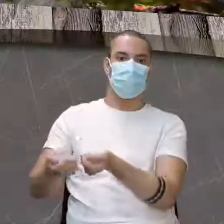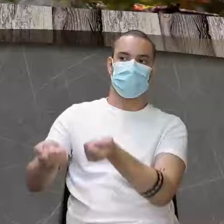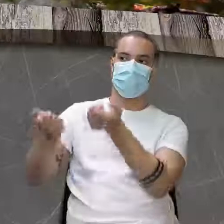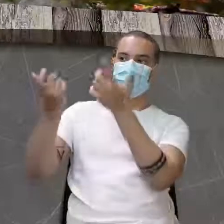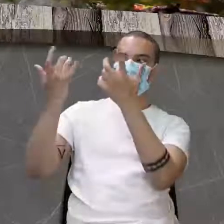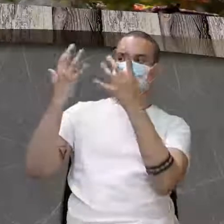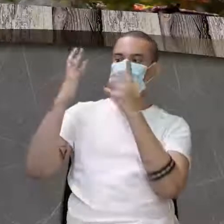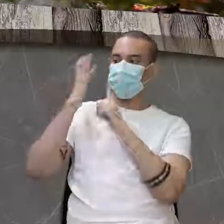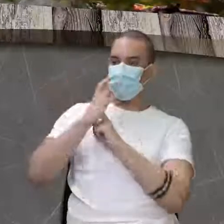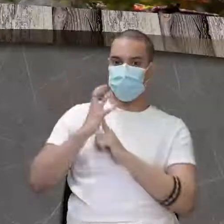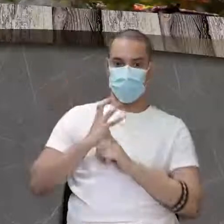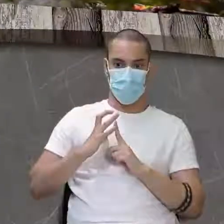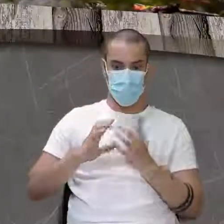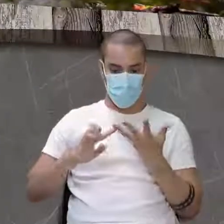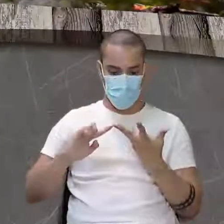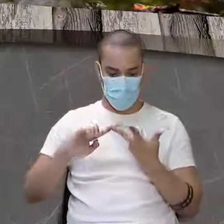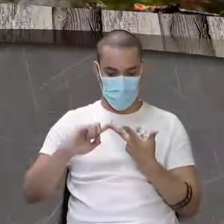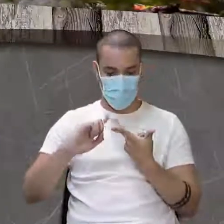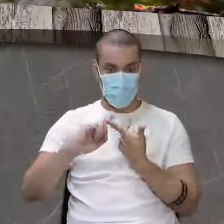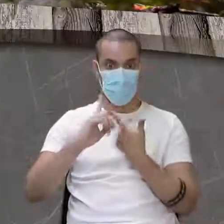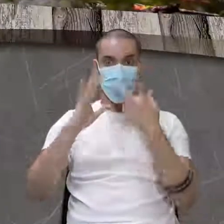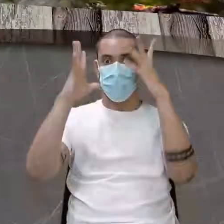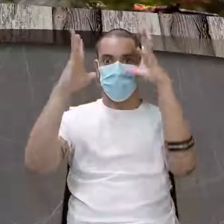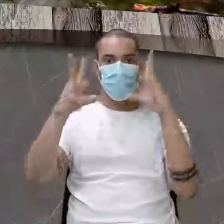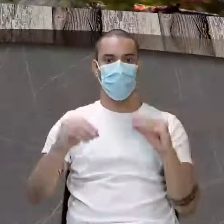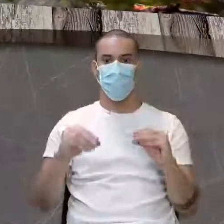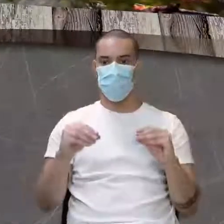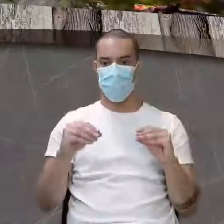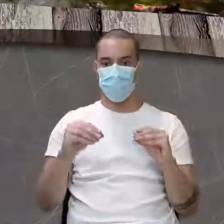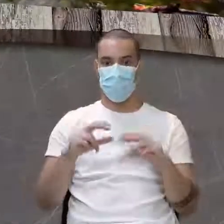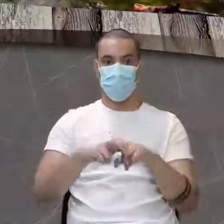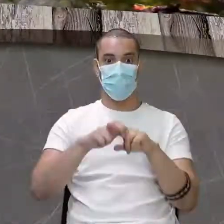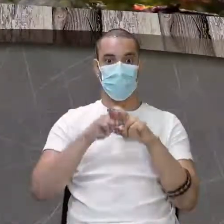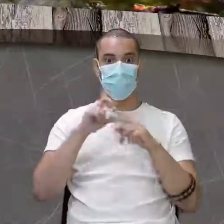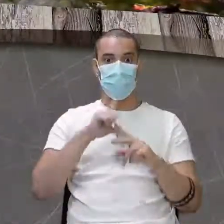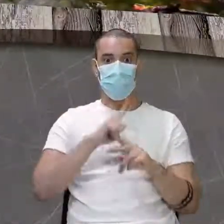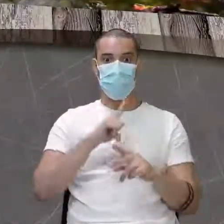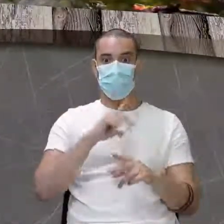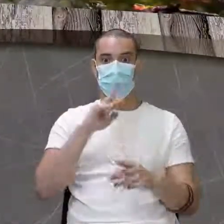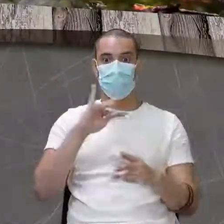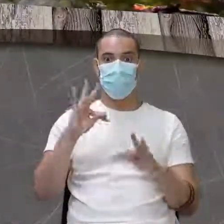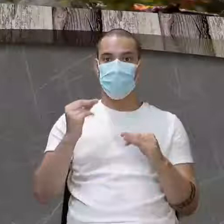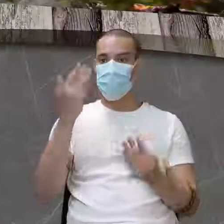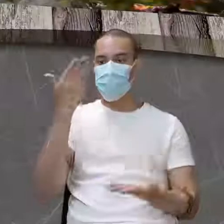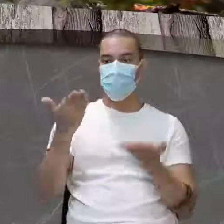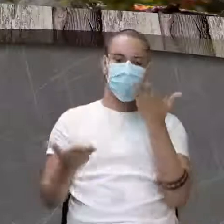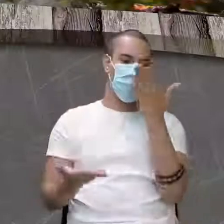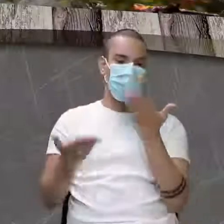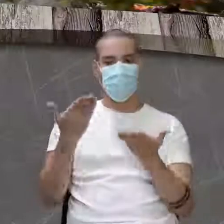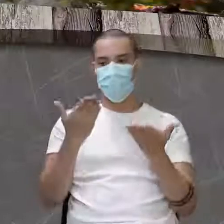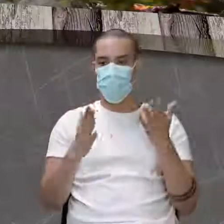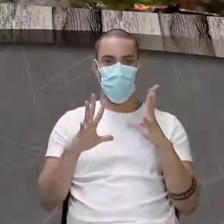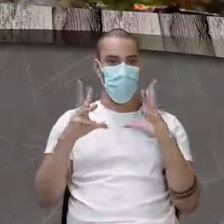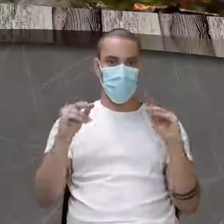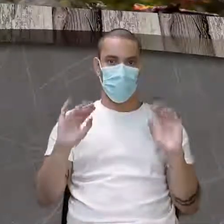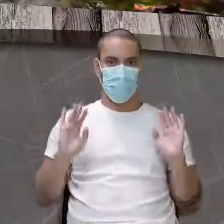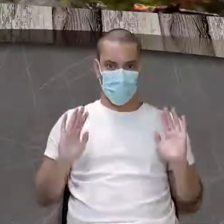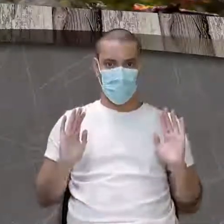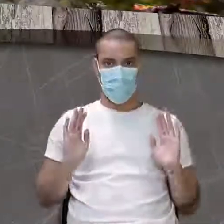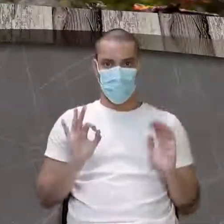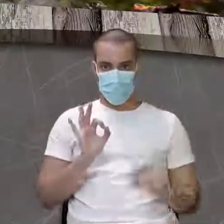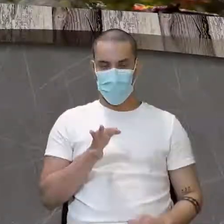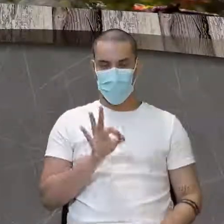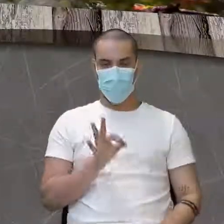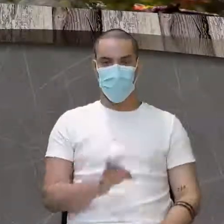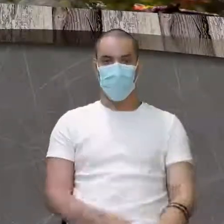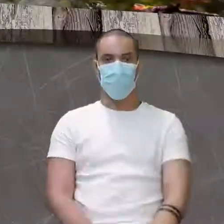Um efeito vai interferindo na ação de um outro. E aí você tem todo um desequilíbrio, de fato, em todas essas estruturas.